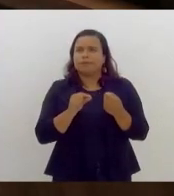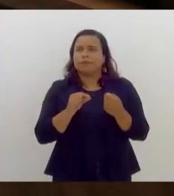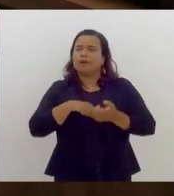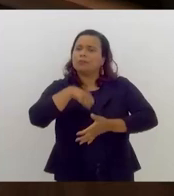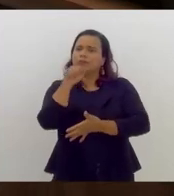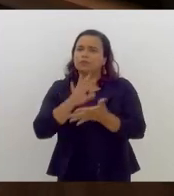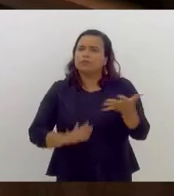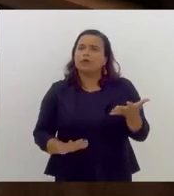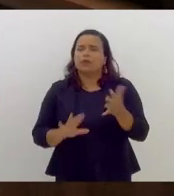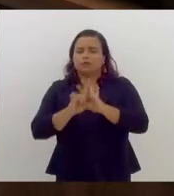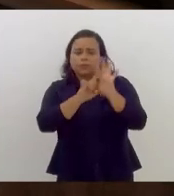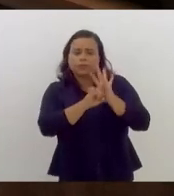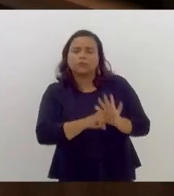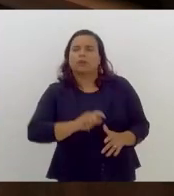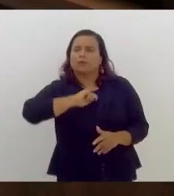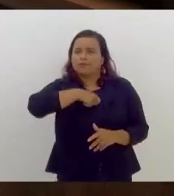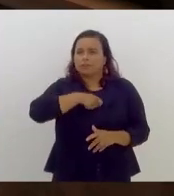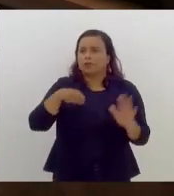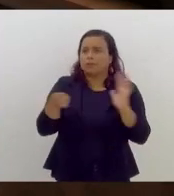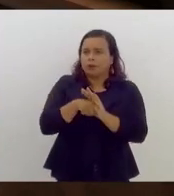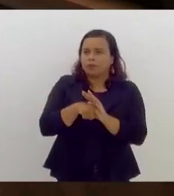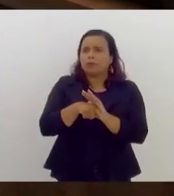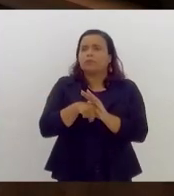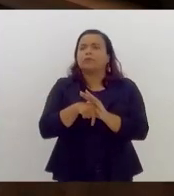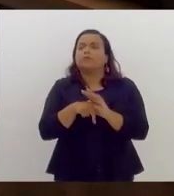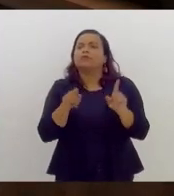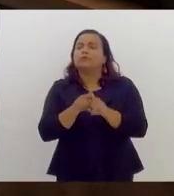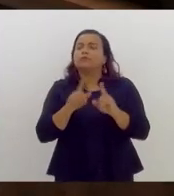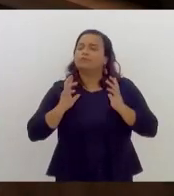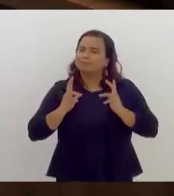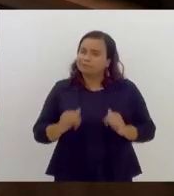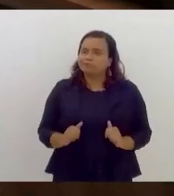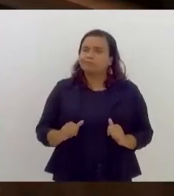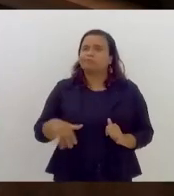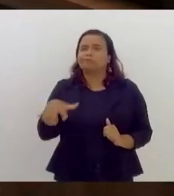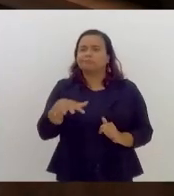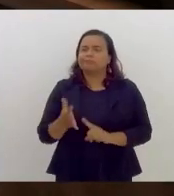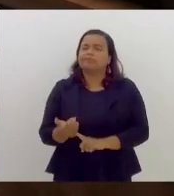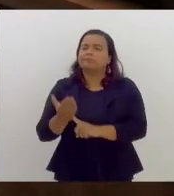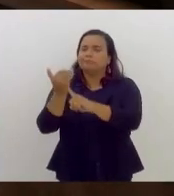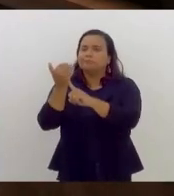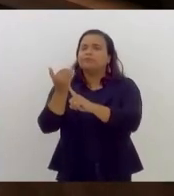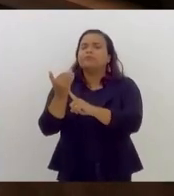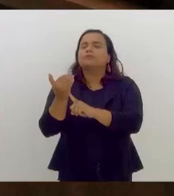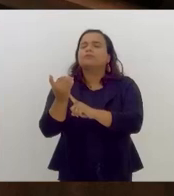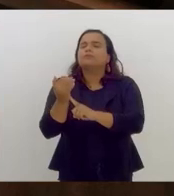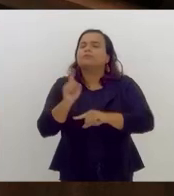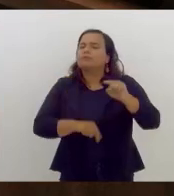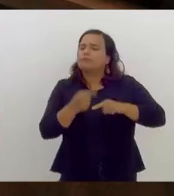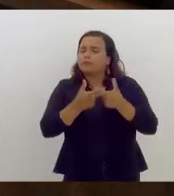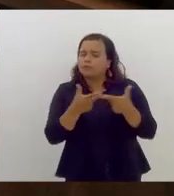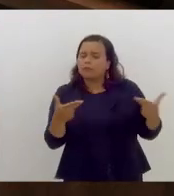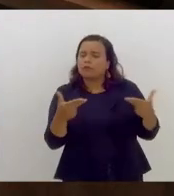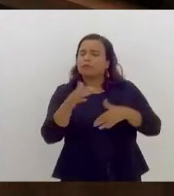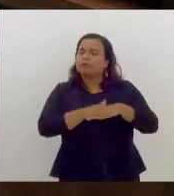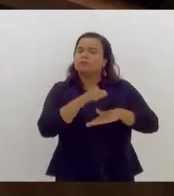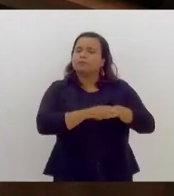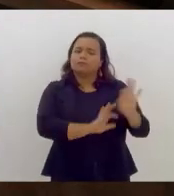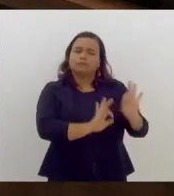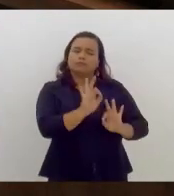atividades de inspeção e fiscalização higiênico-sanitária e tecnológica dos produtos